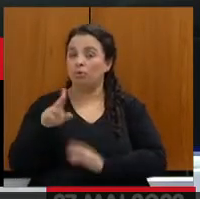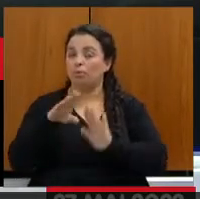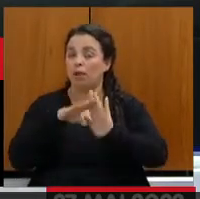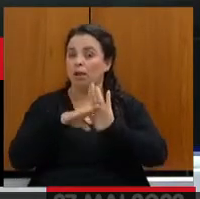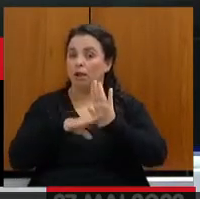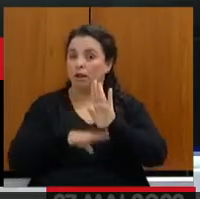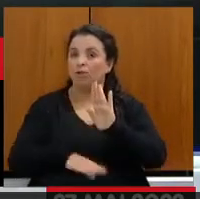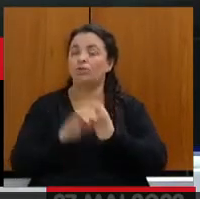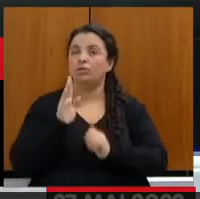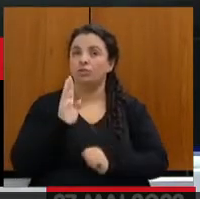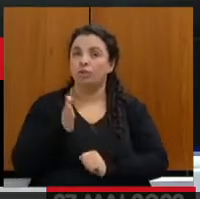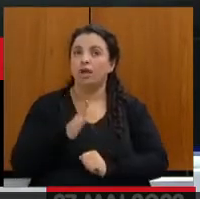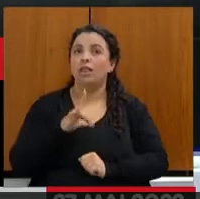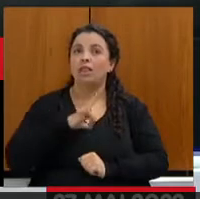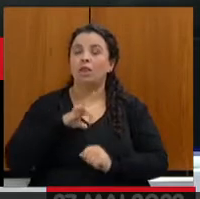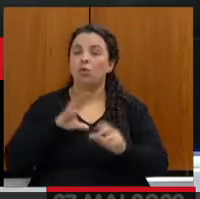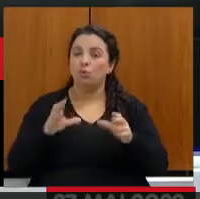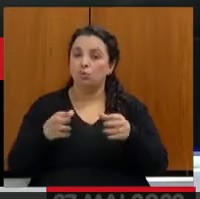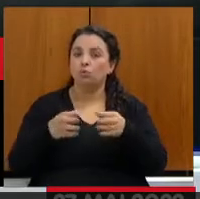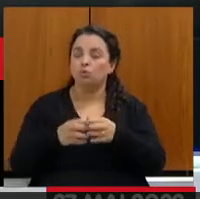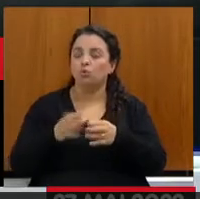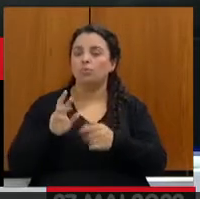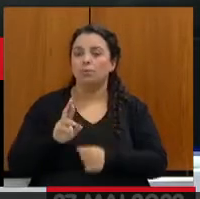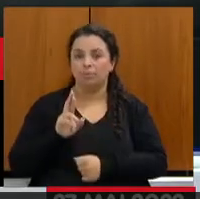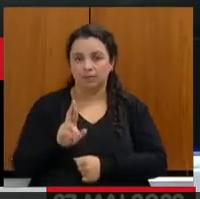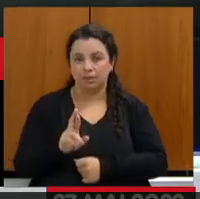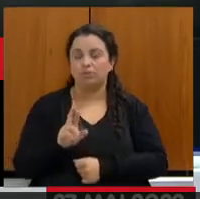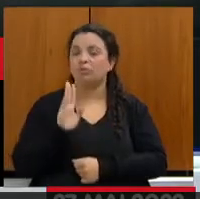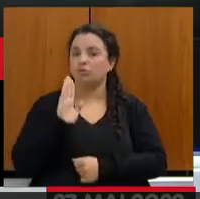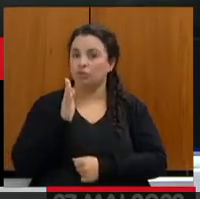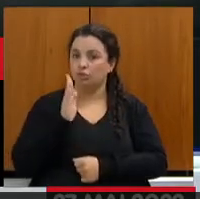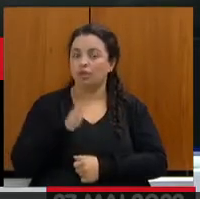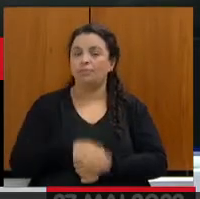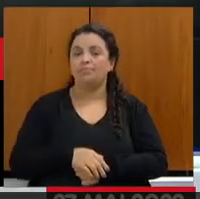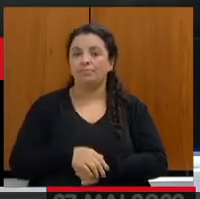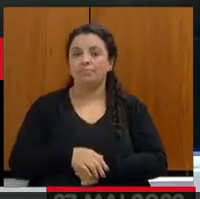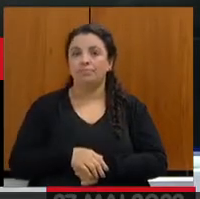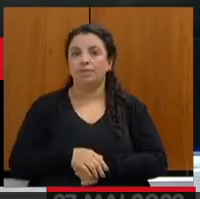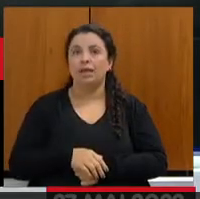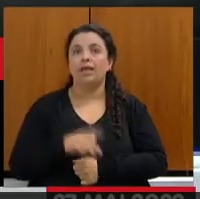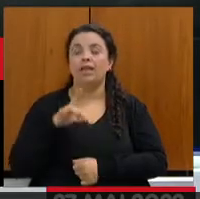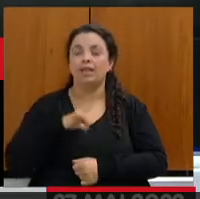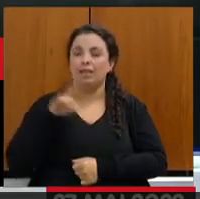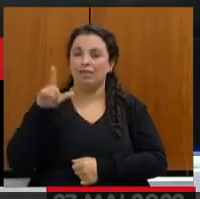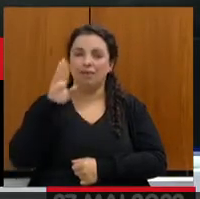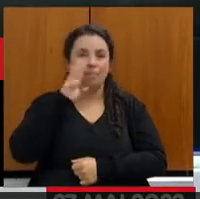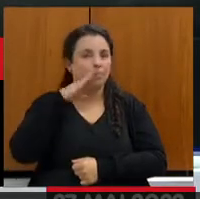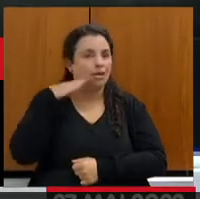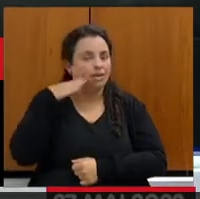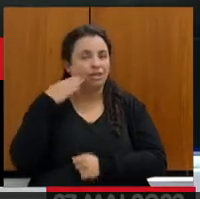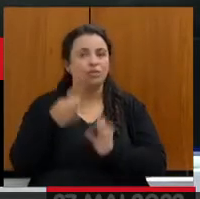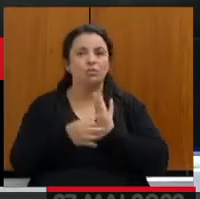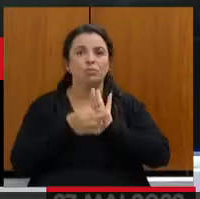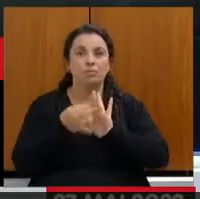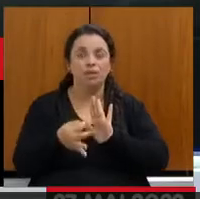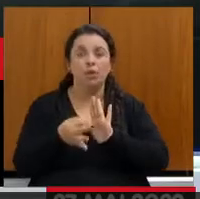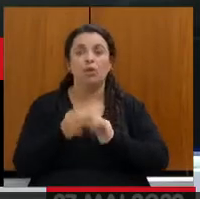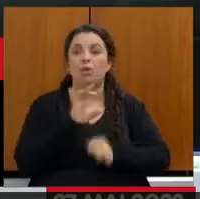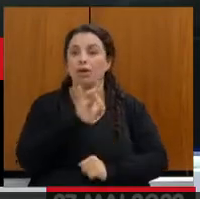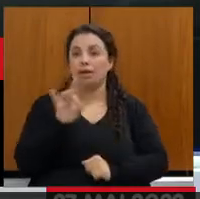aos grupos que estão representando nós vamos fazer a colhendo aqui a sugestão da deputada Beatriz Cerqueira